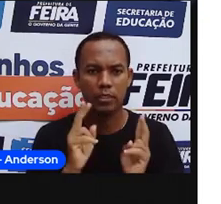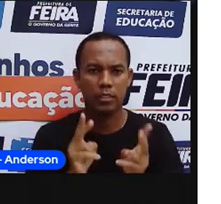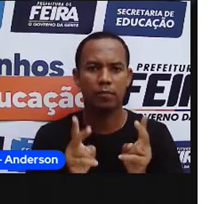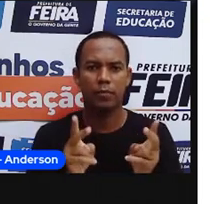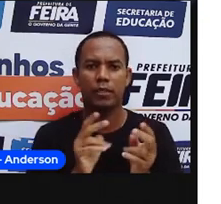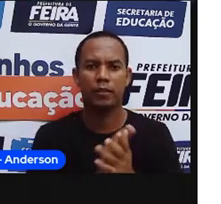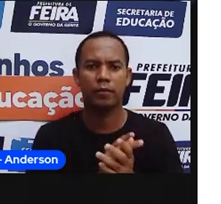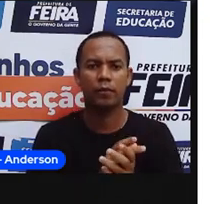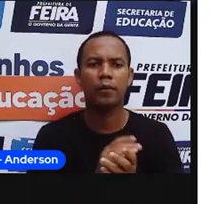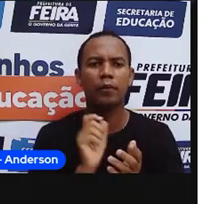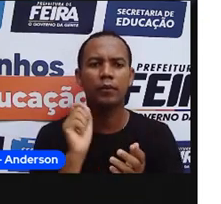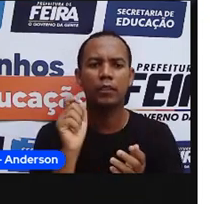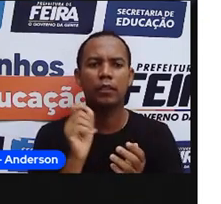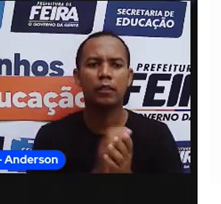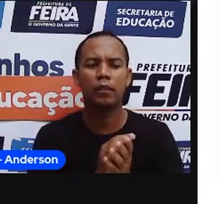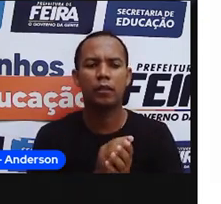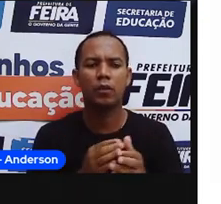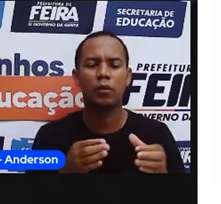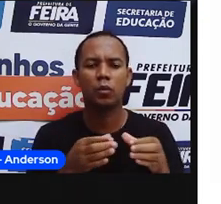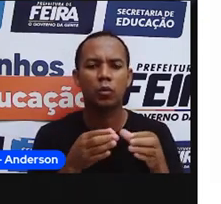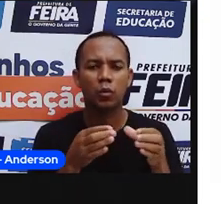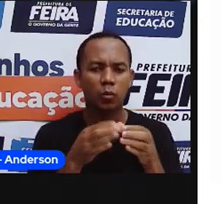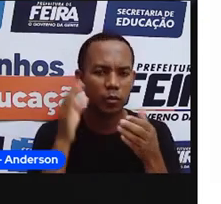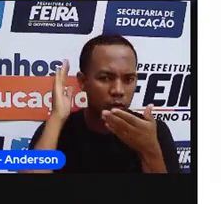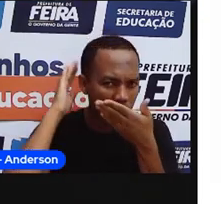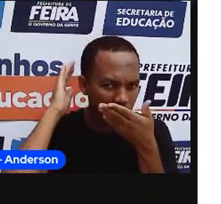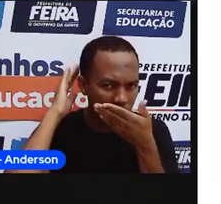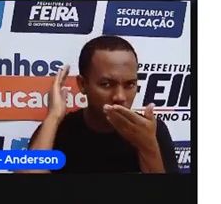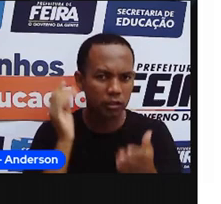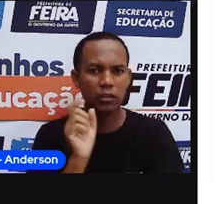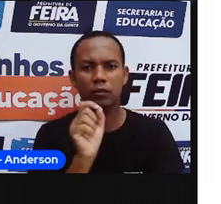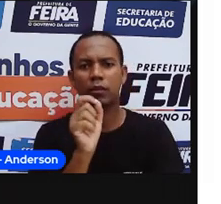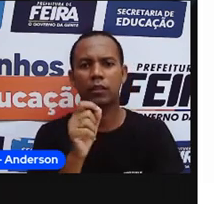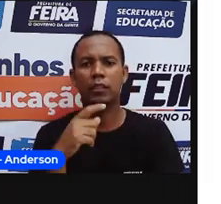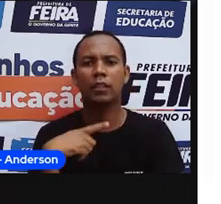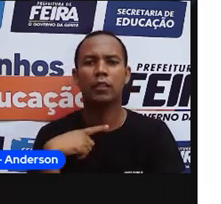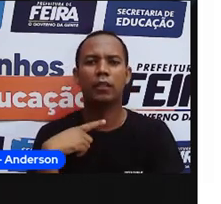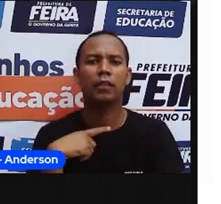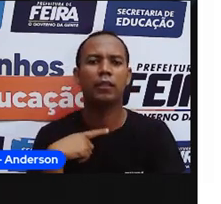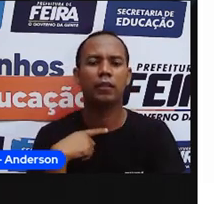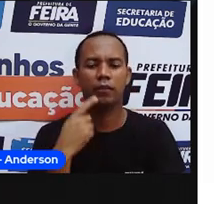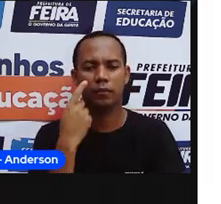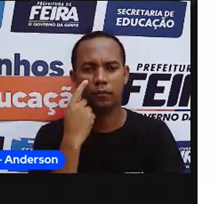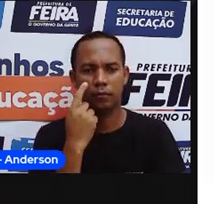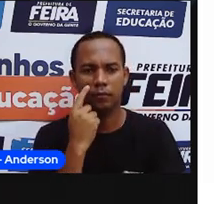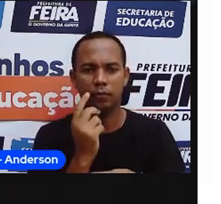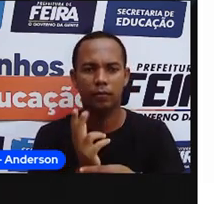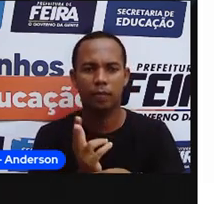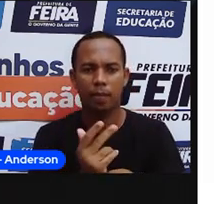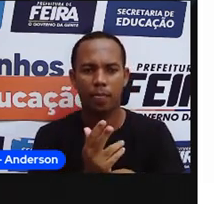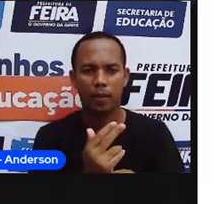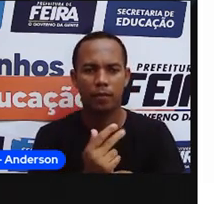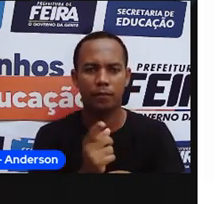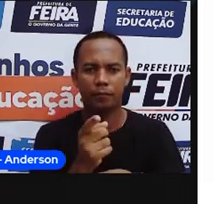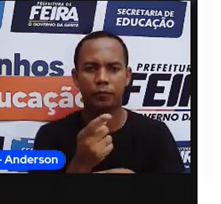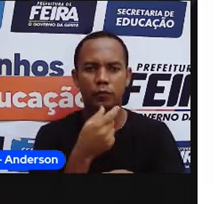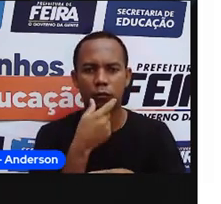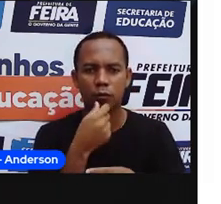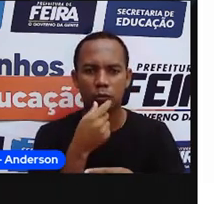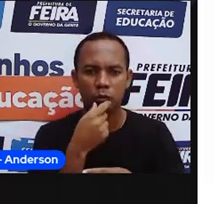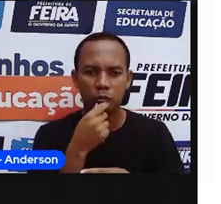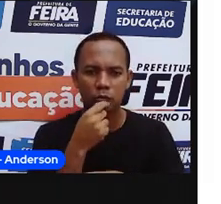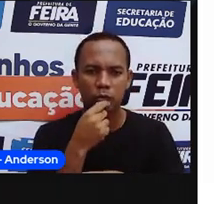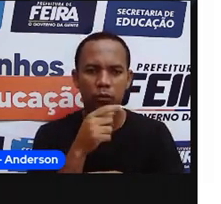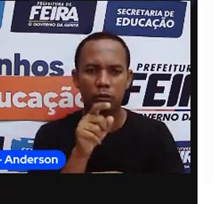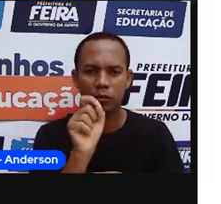que é de origem indígena, né? E aí a gente tem, né, na imagem, um indígena